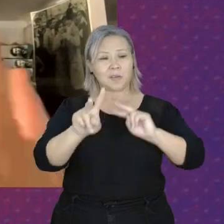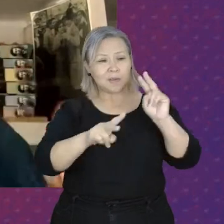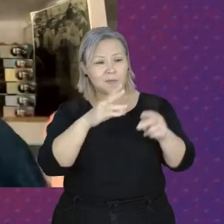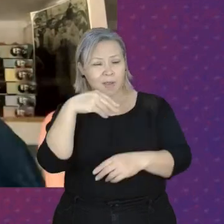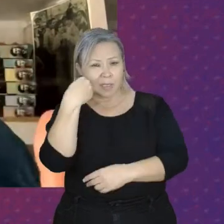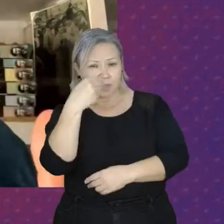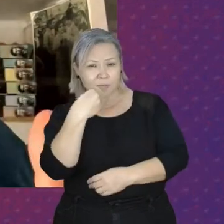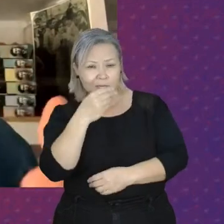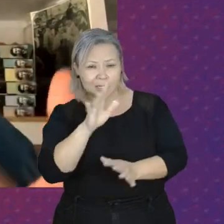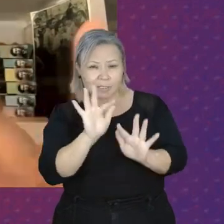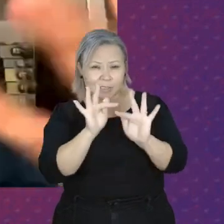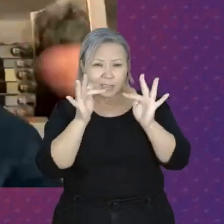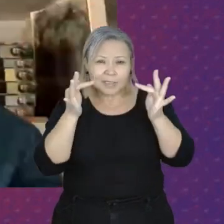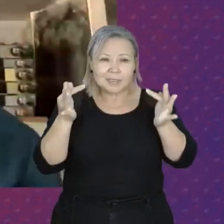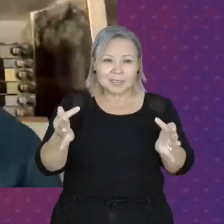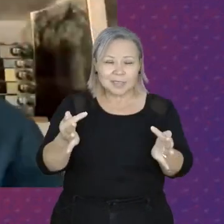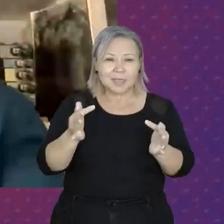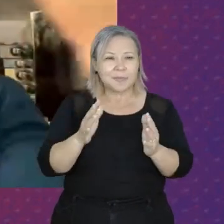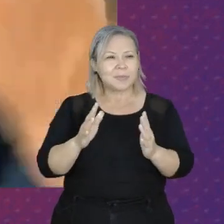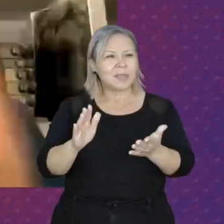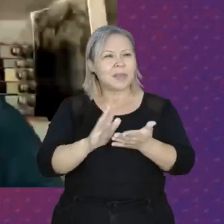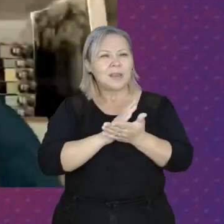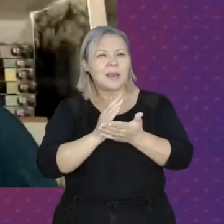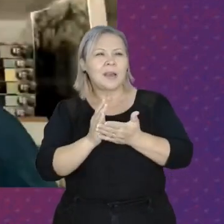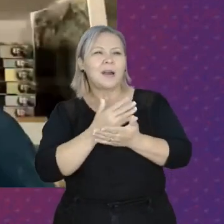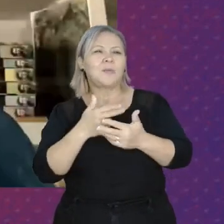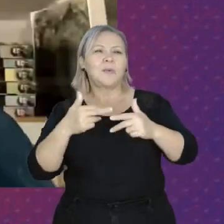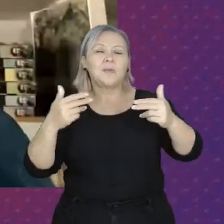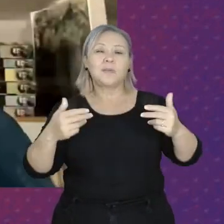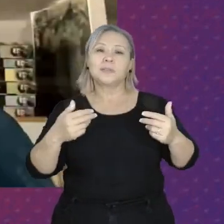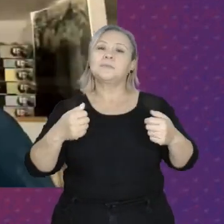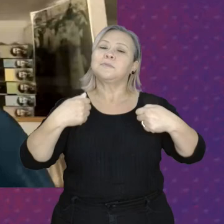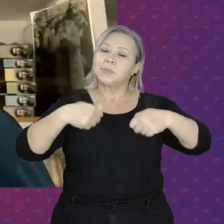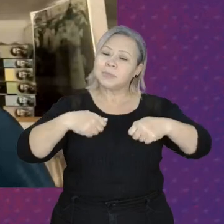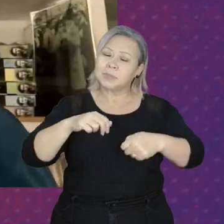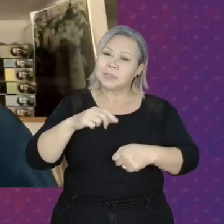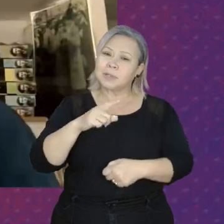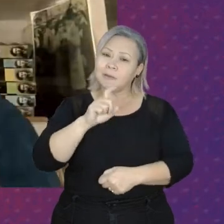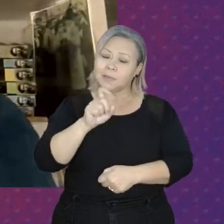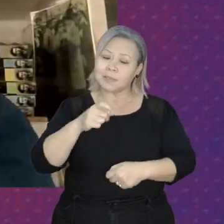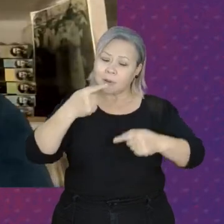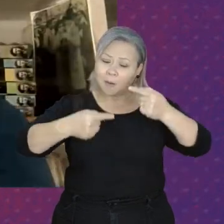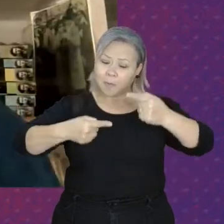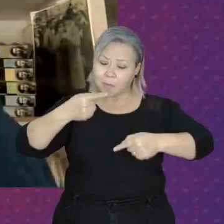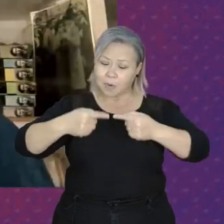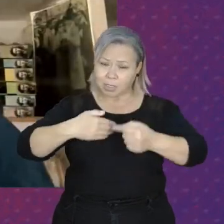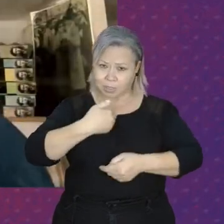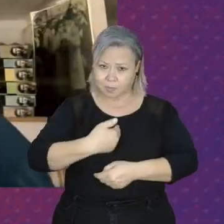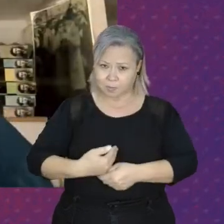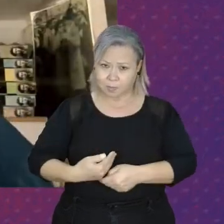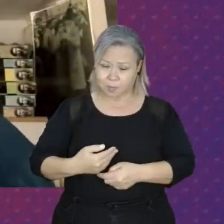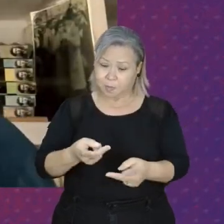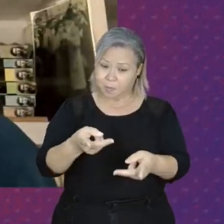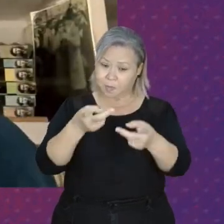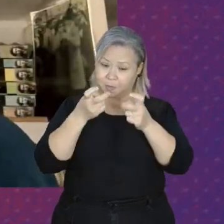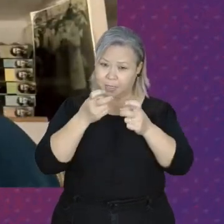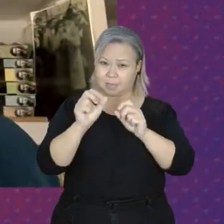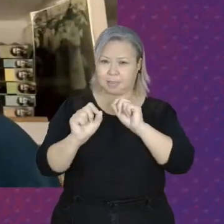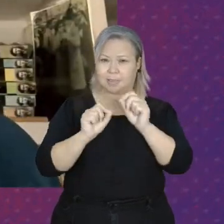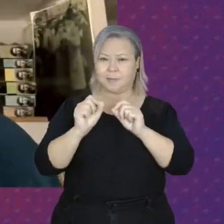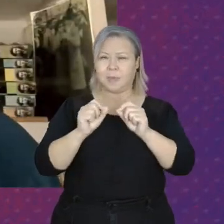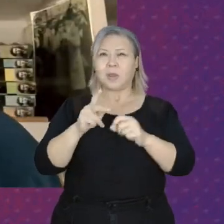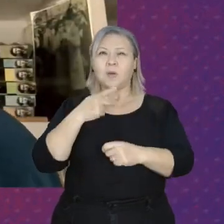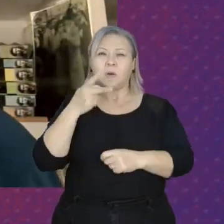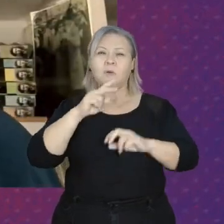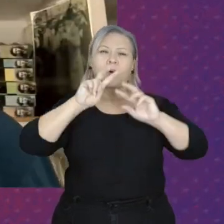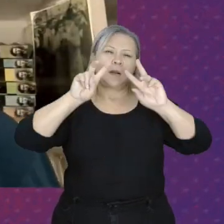experiência tão simples algo que poderia ser uma política pública. Então vejam, eu estou tocando nessa